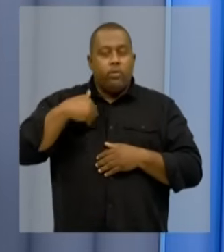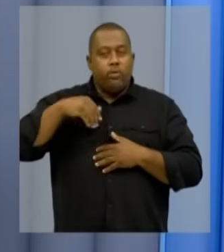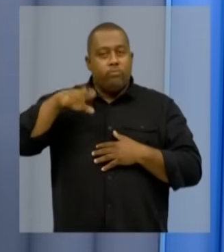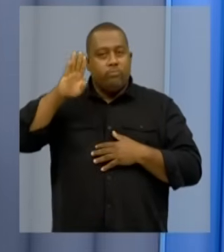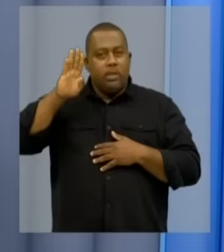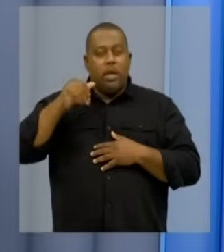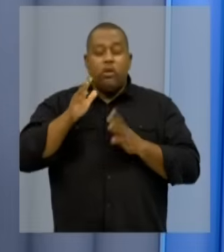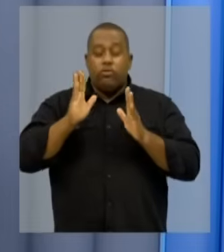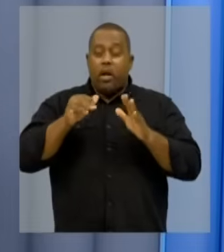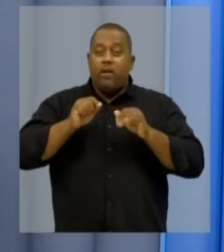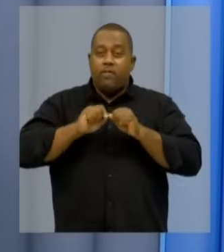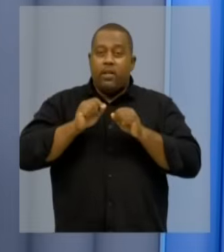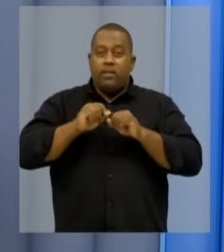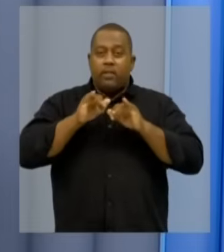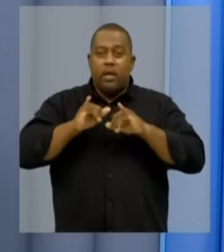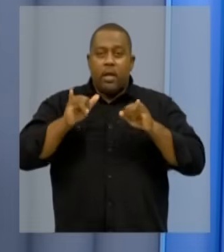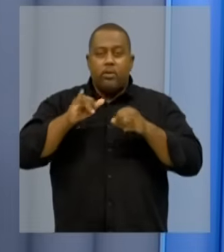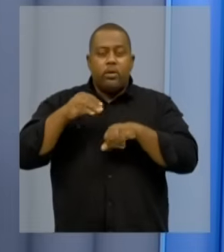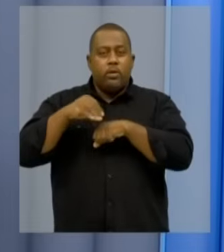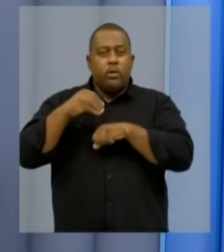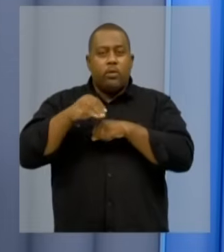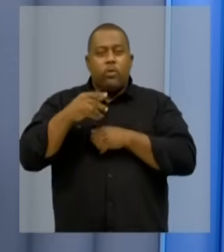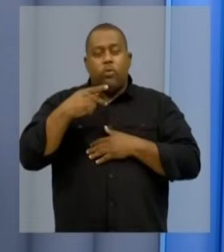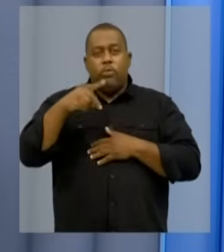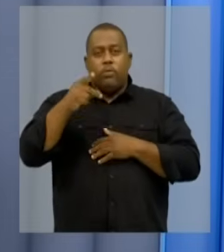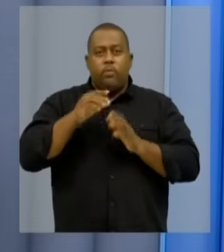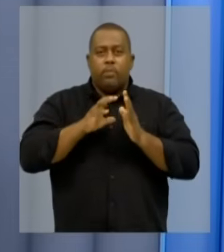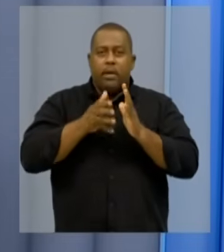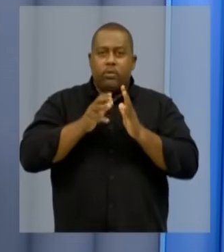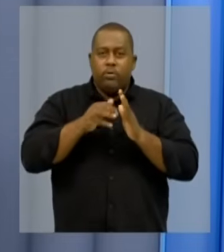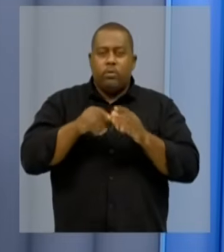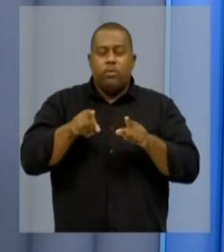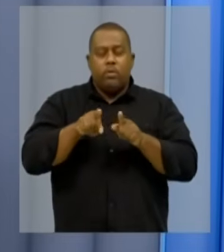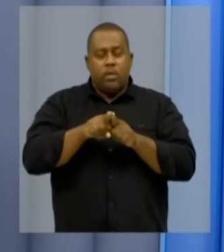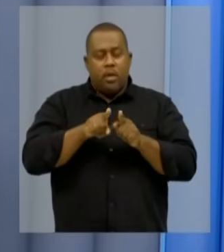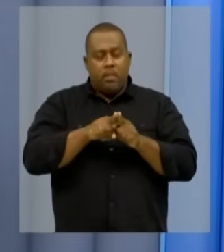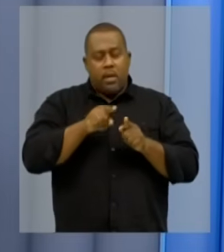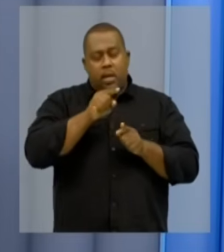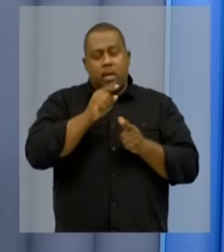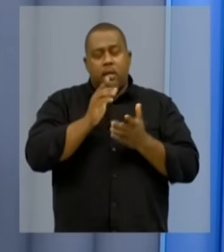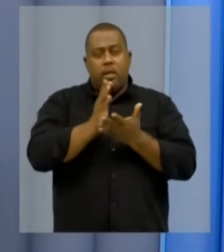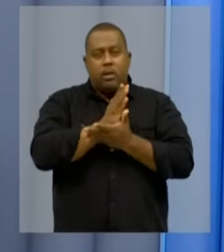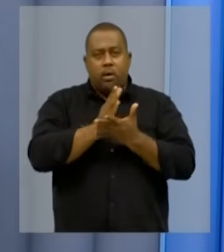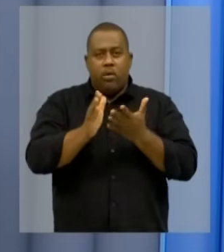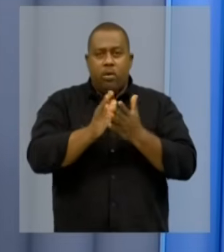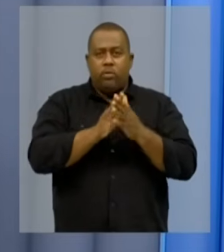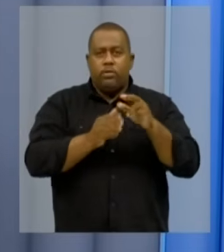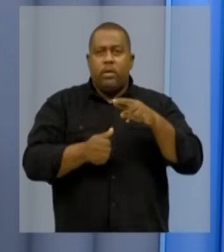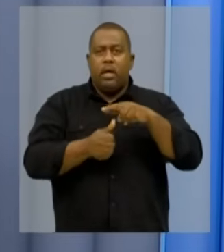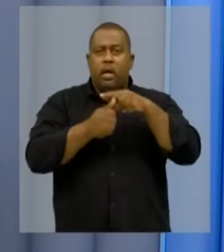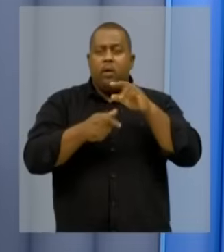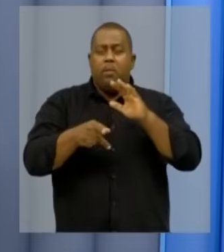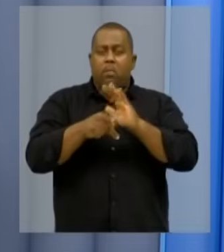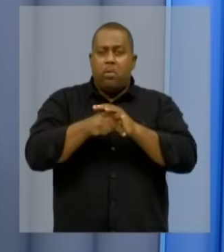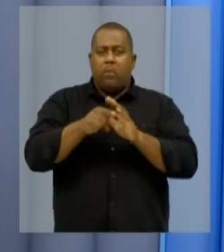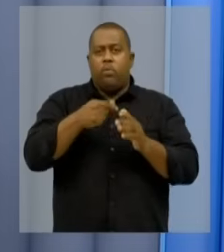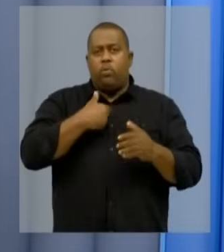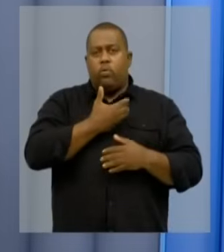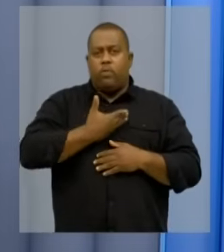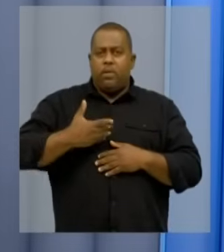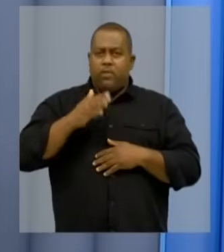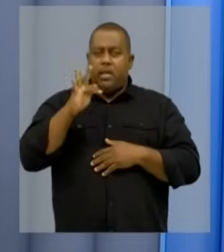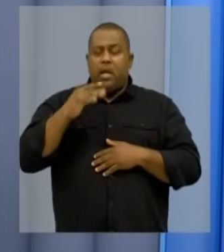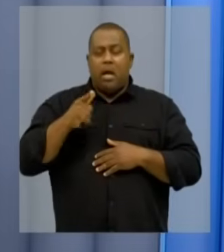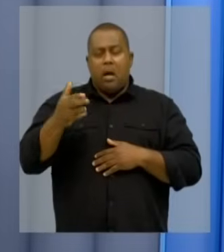ele, indicou com seus partidos cargos do governo federal, mas agora fica dizendo que tanto faz. Para nós não é tanto